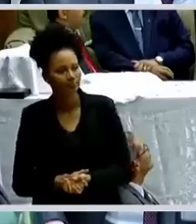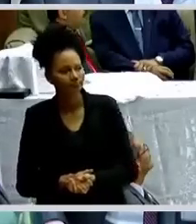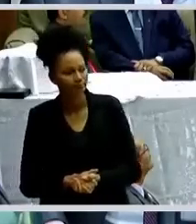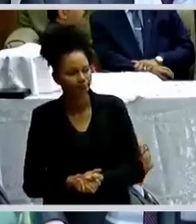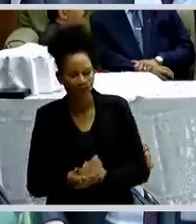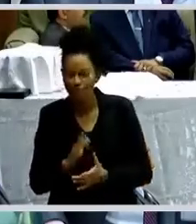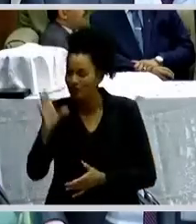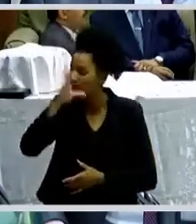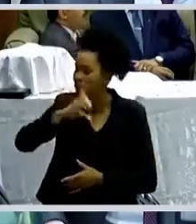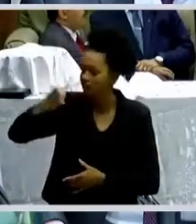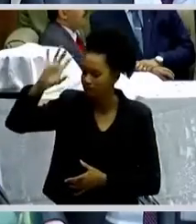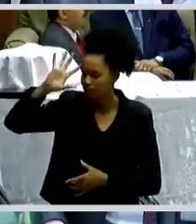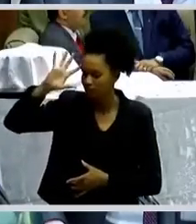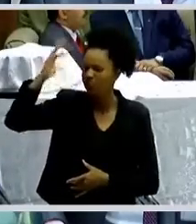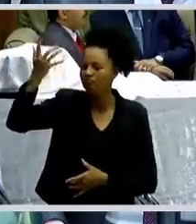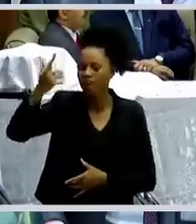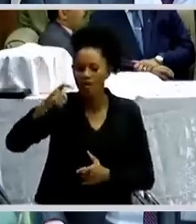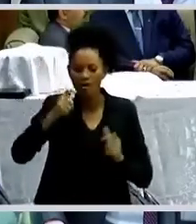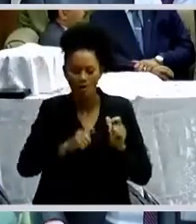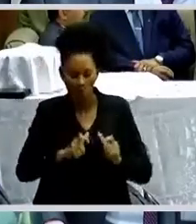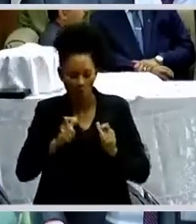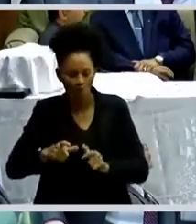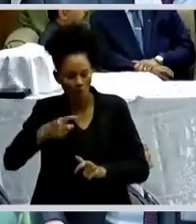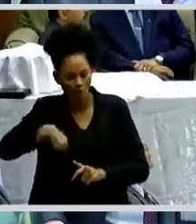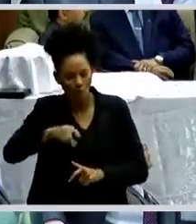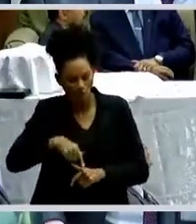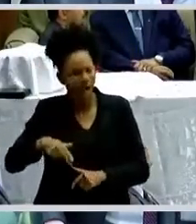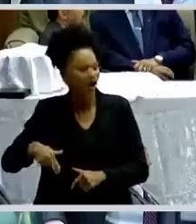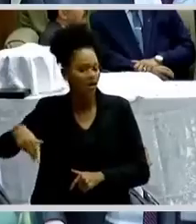aí Deus resolve ir aonde eles não iam, lá no norte.